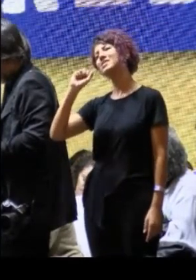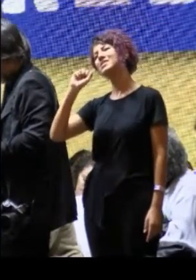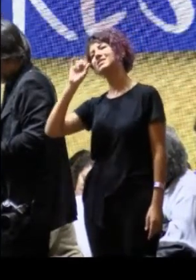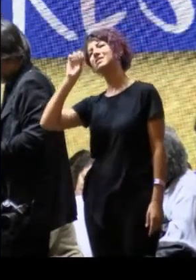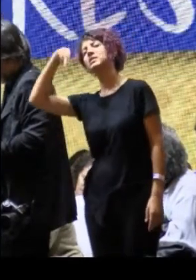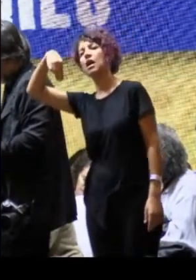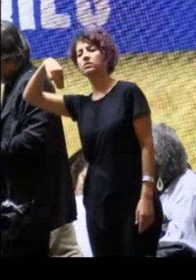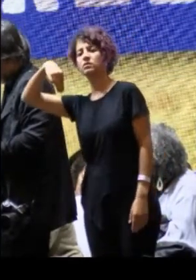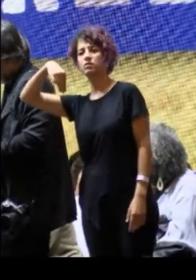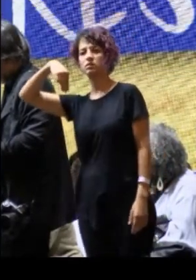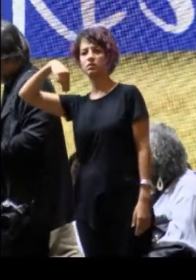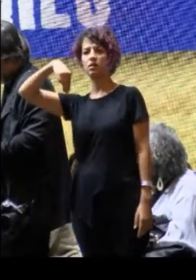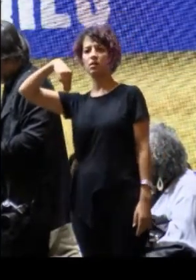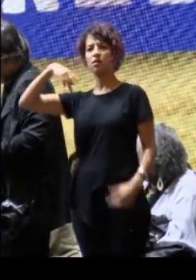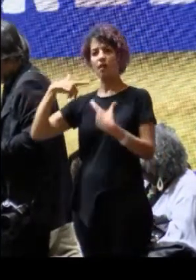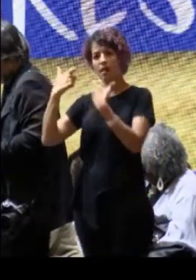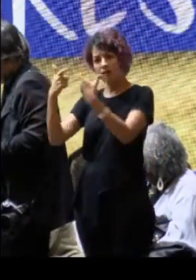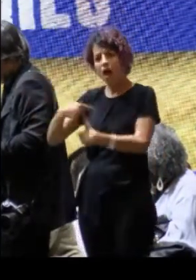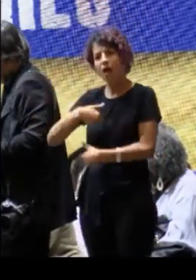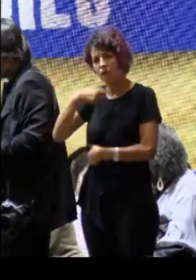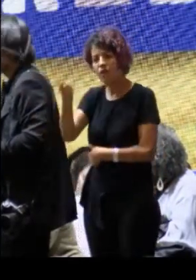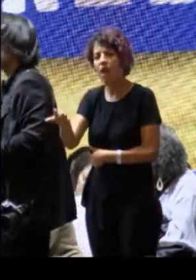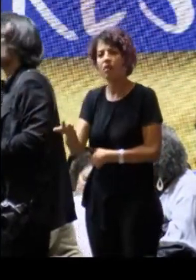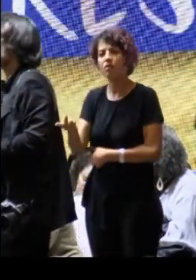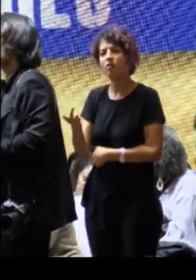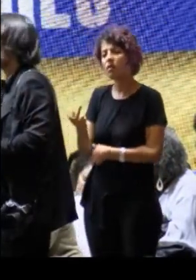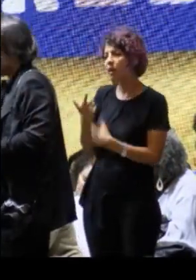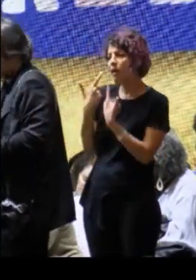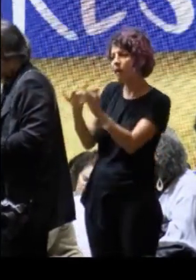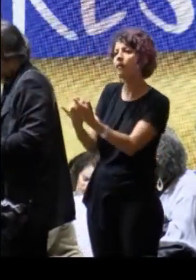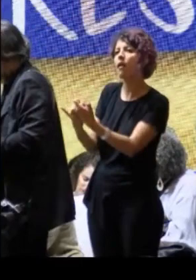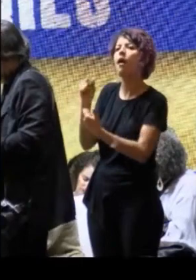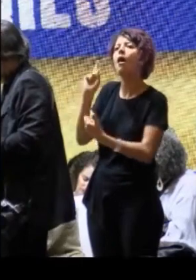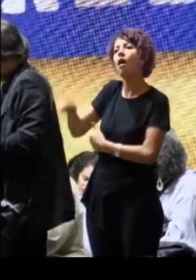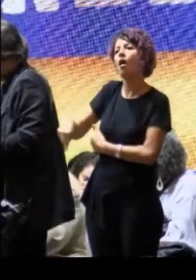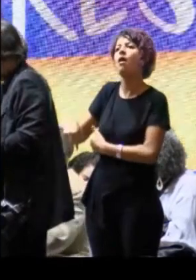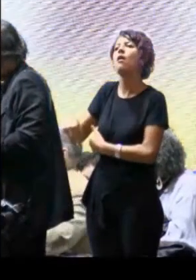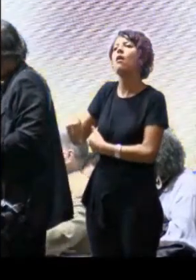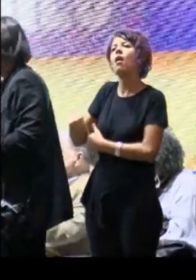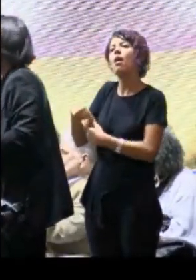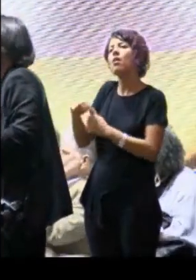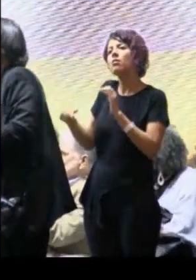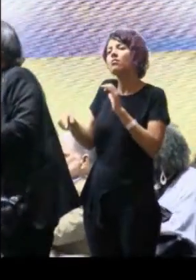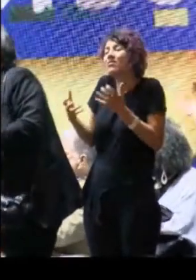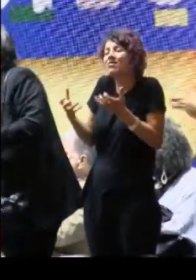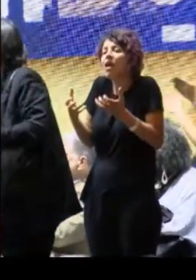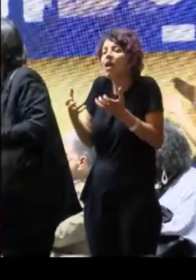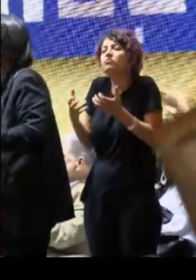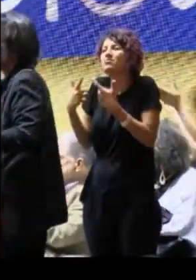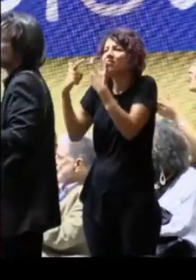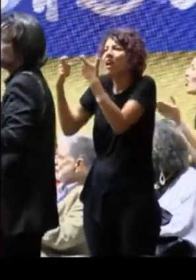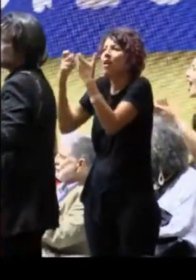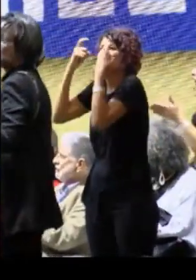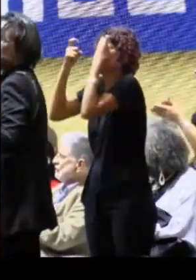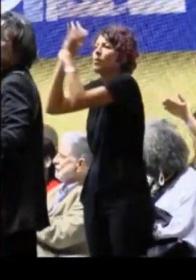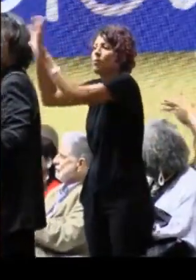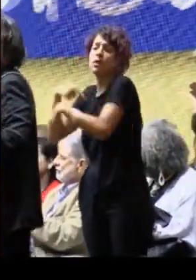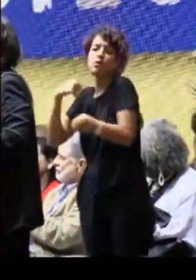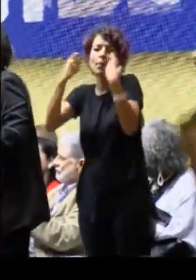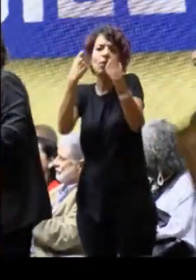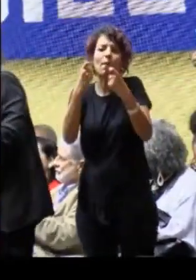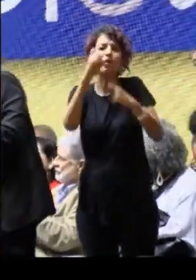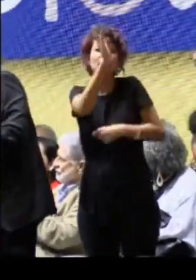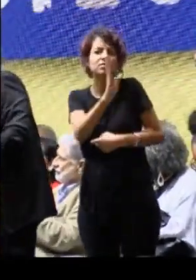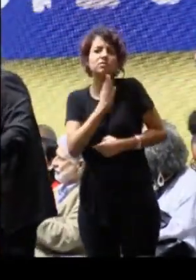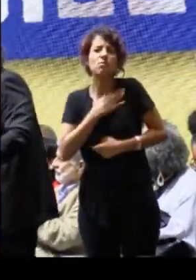do Brasil, que essa guerra eu quero vencer, é vencer a fome no meu país. Eu quero que as pessoas possam comer 3 vezes ao